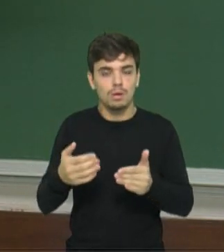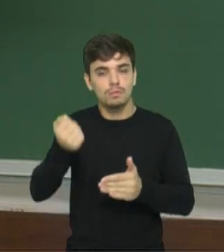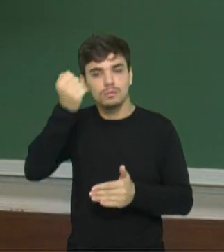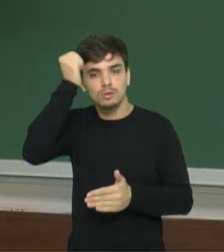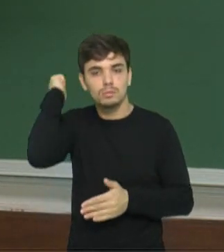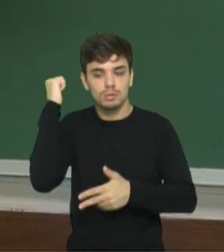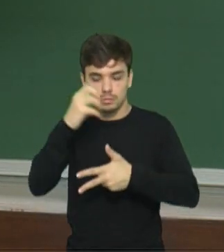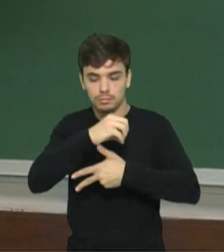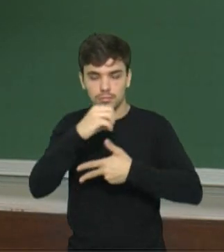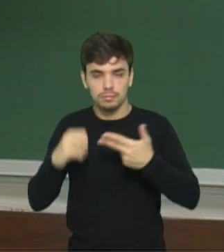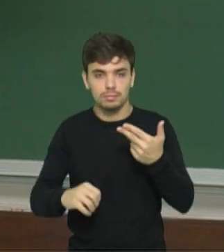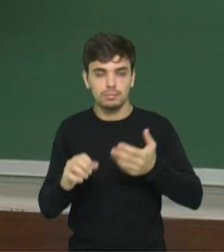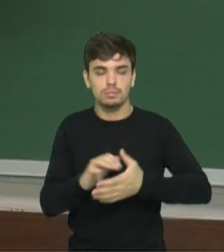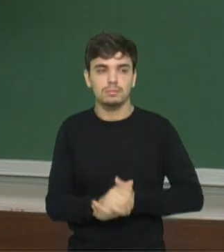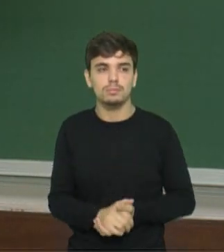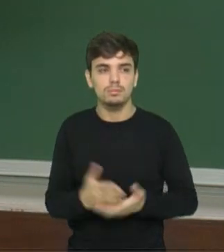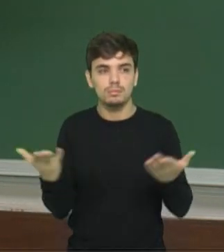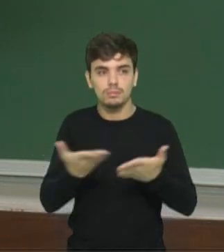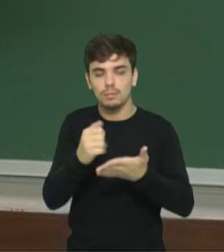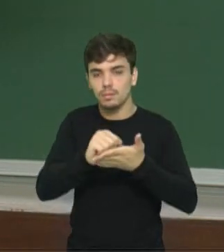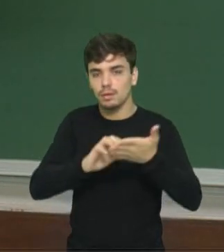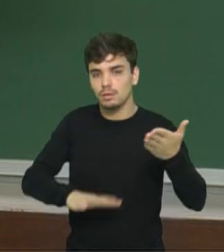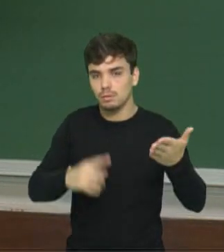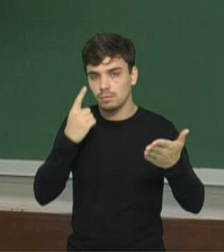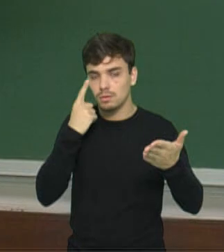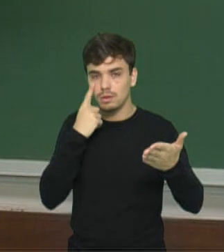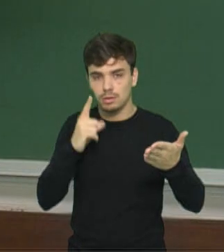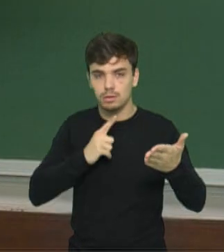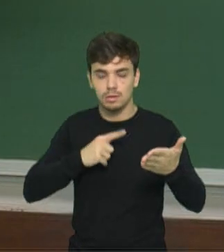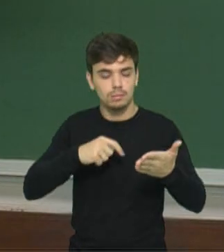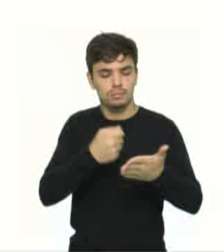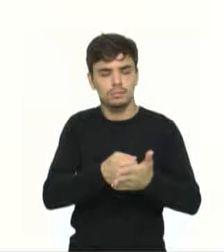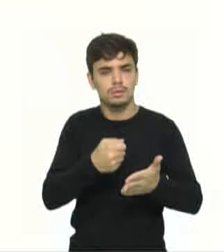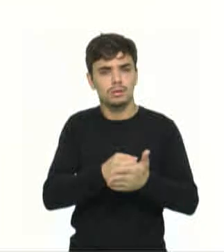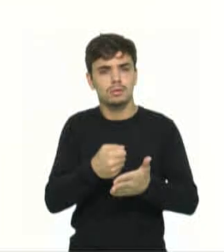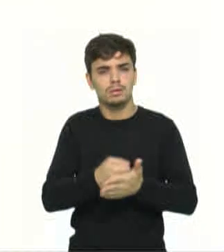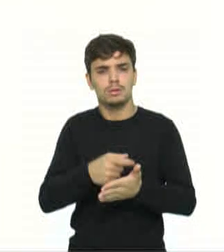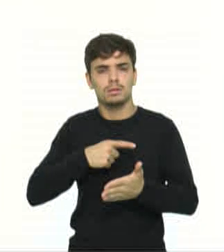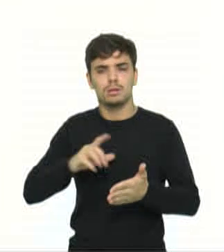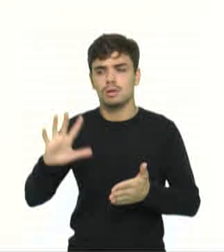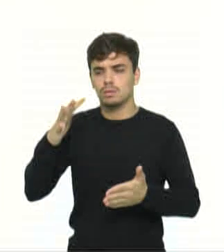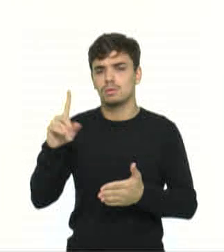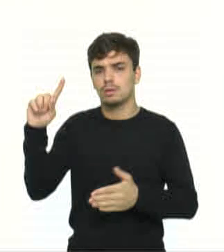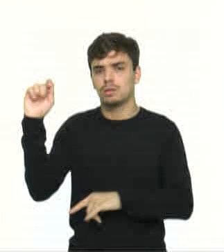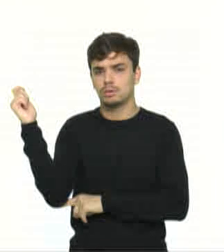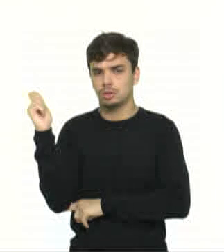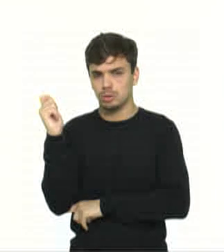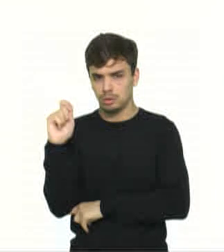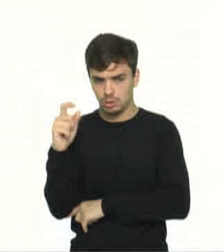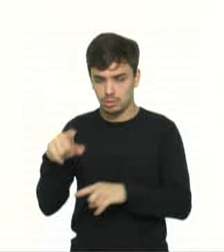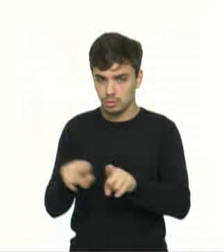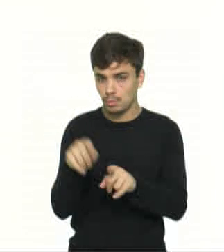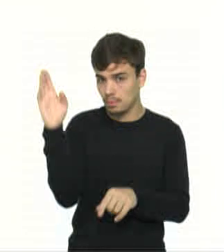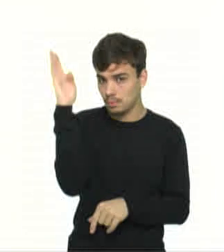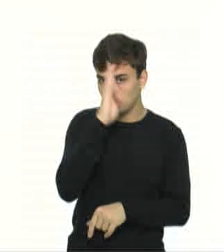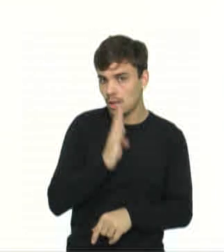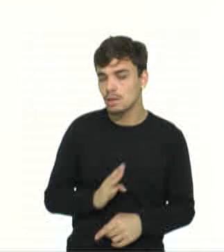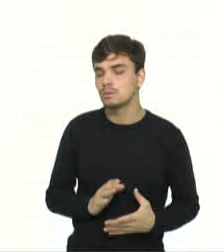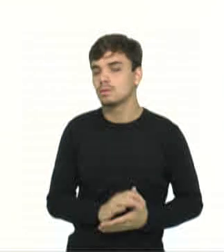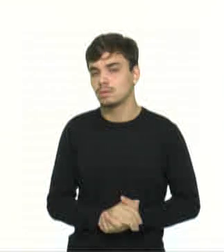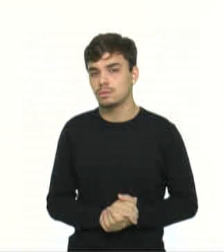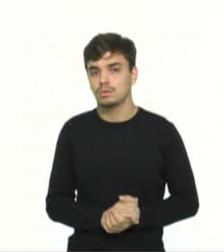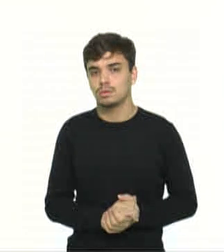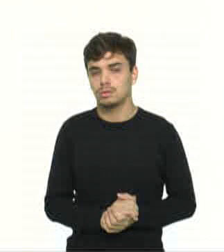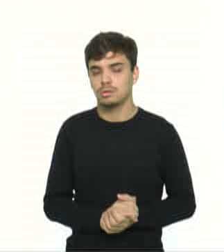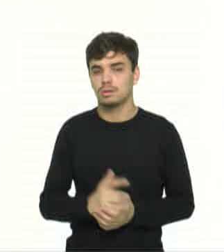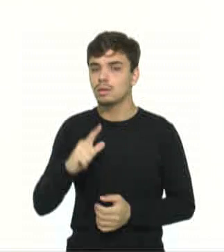Enem, né? Vamos aqui fazer um exercício. Os regimes ditatoriais que se estabeleceram na Argentina e no Brasil